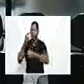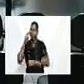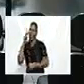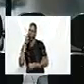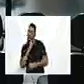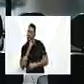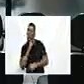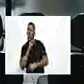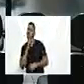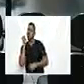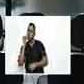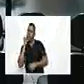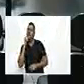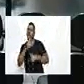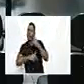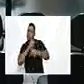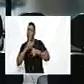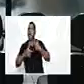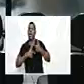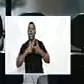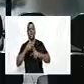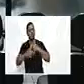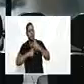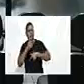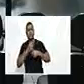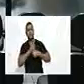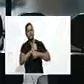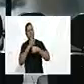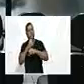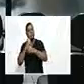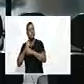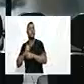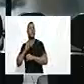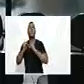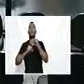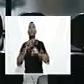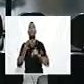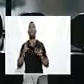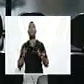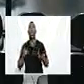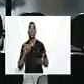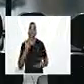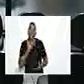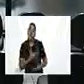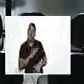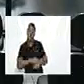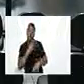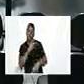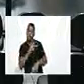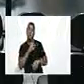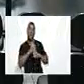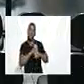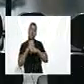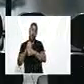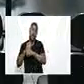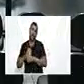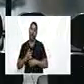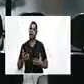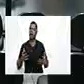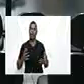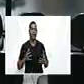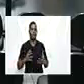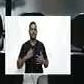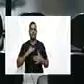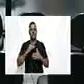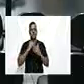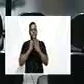pro lado delas e elas elas estão varrendo o que que tá sendo pedido a elas e elas não estão conseguindo a